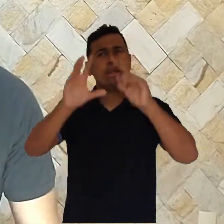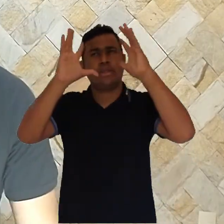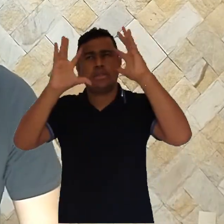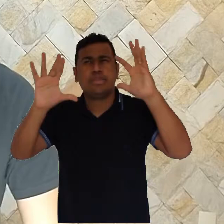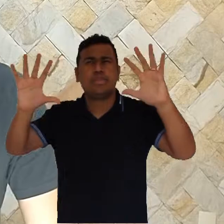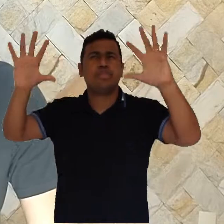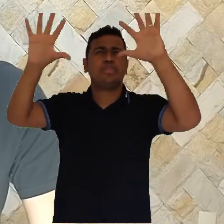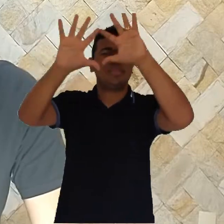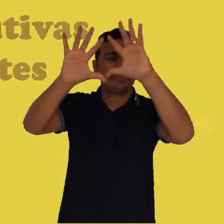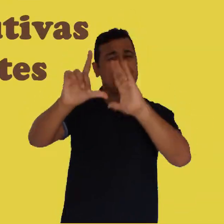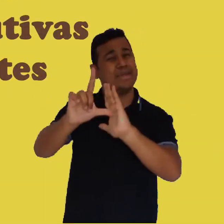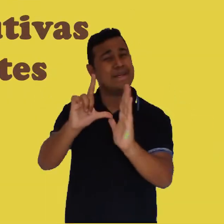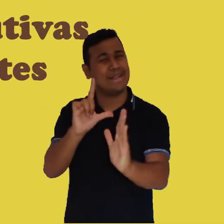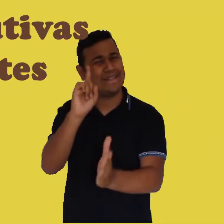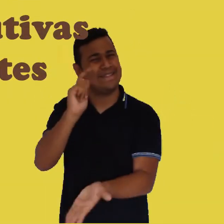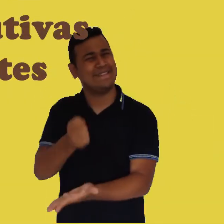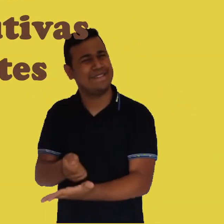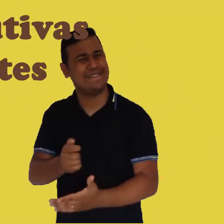da tomada de decisões.